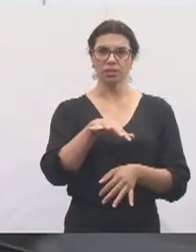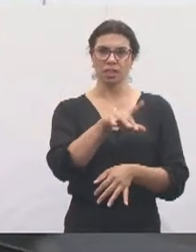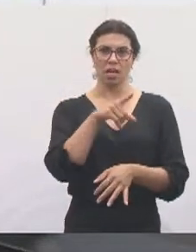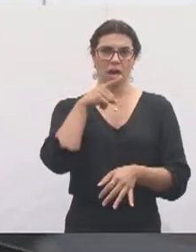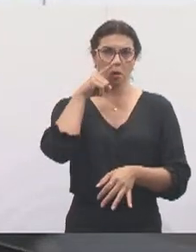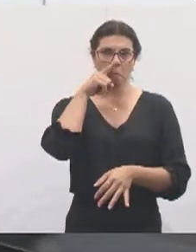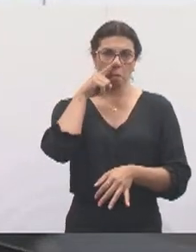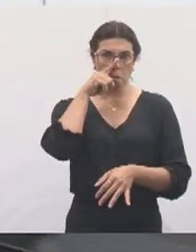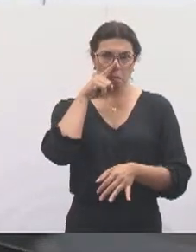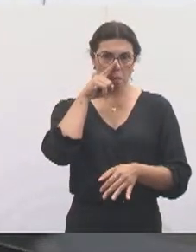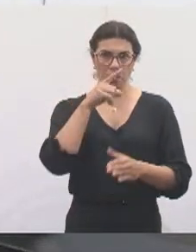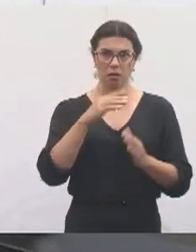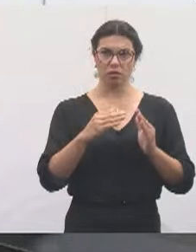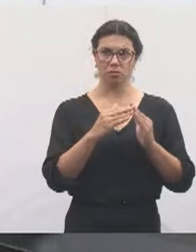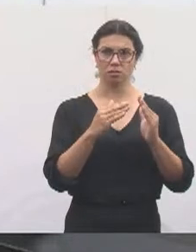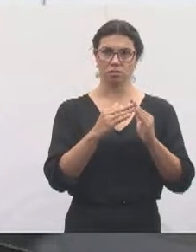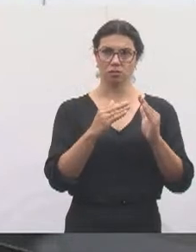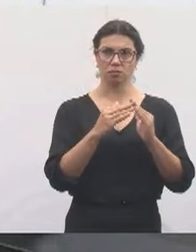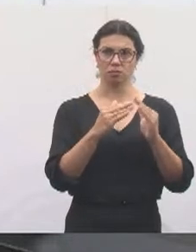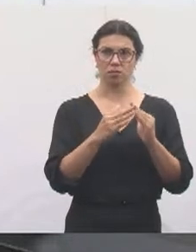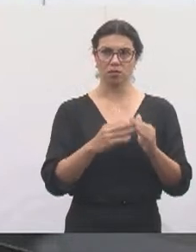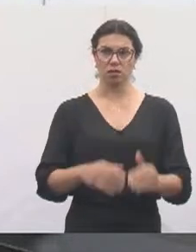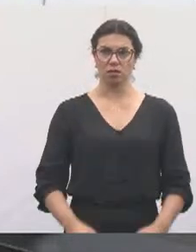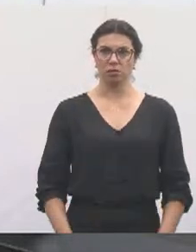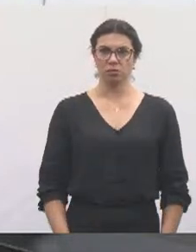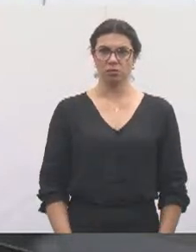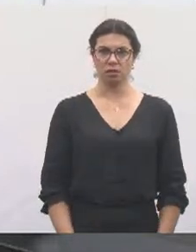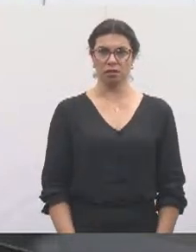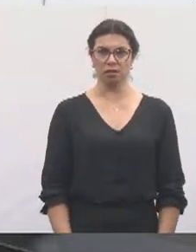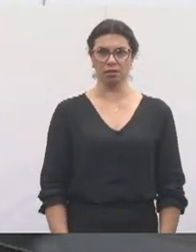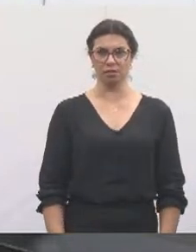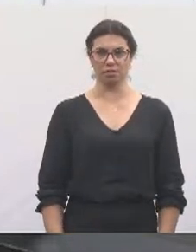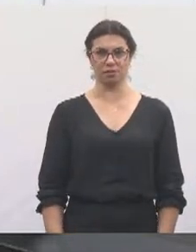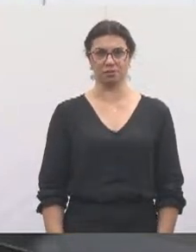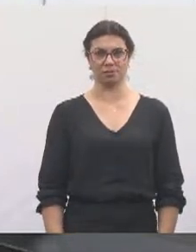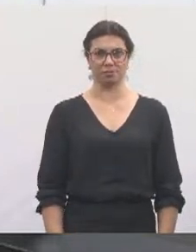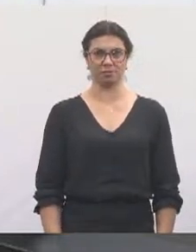removidas Paulinho é mais alto aí que nós não estamos escutando